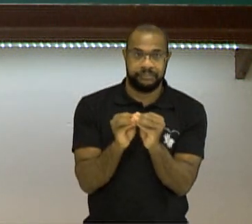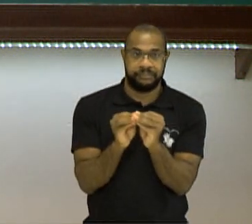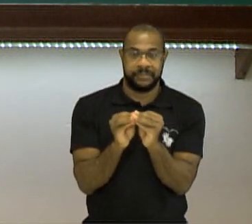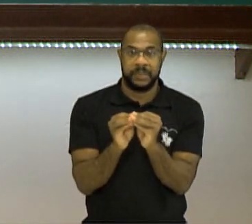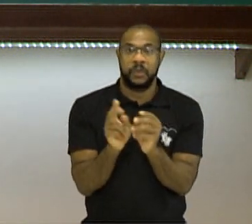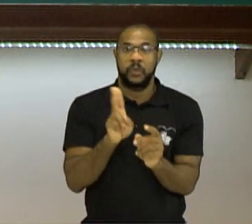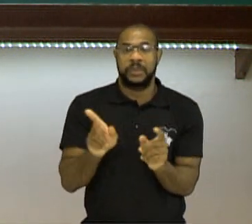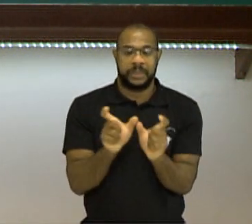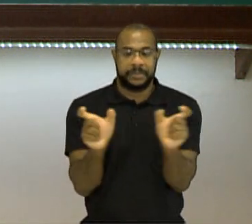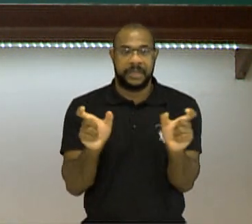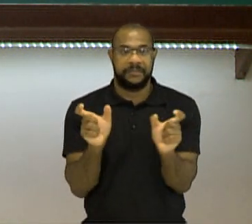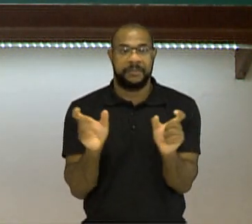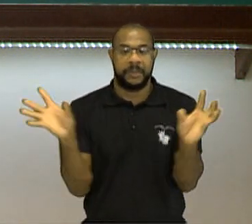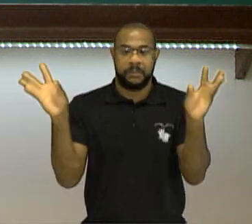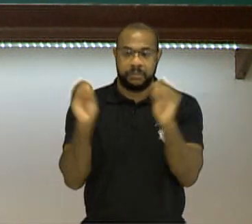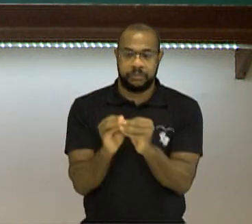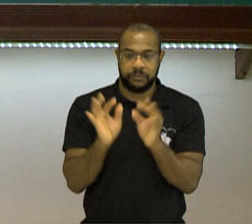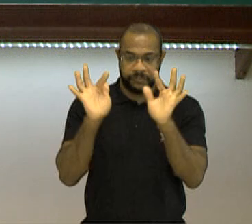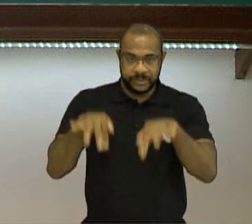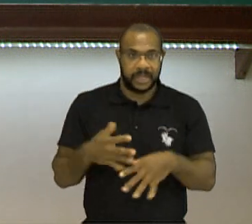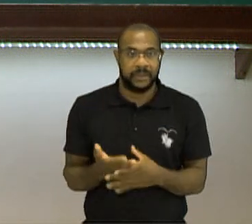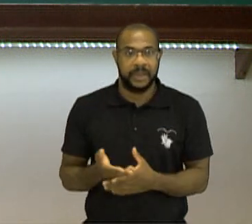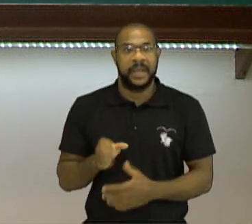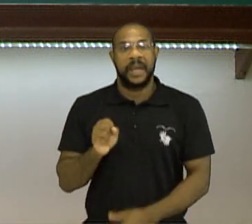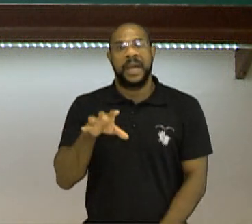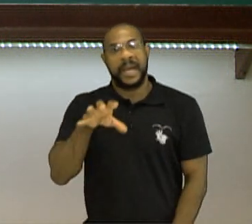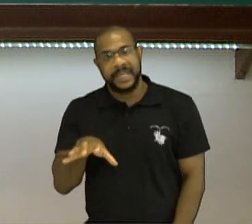então, assim, portanto.